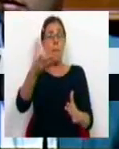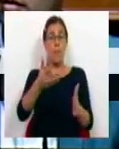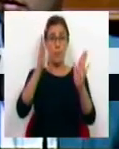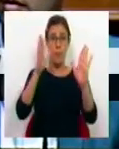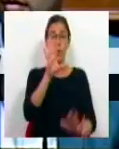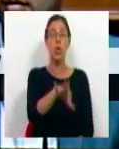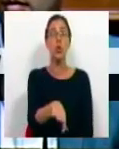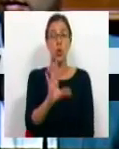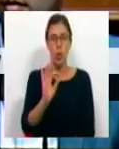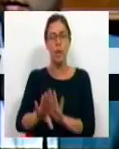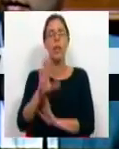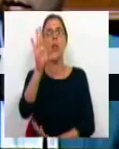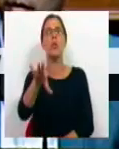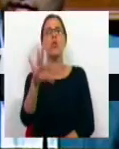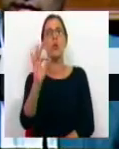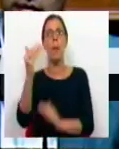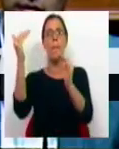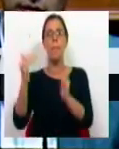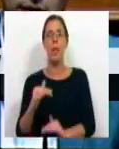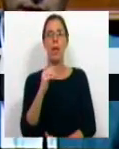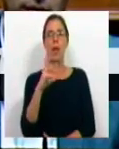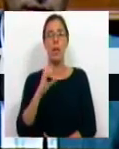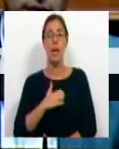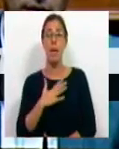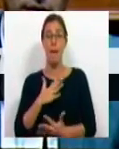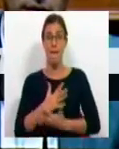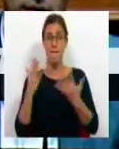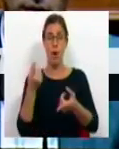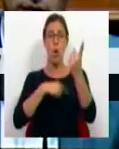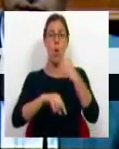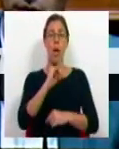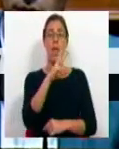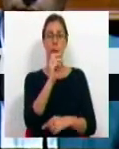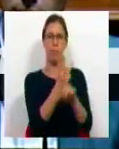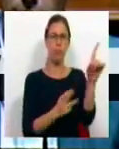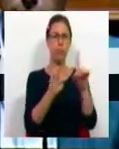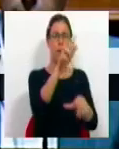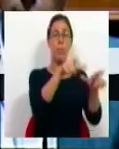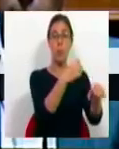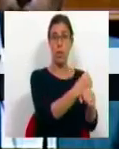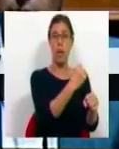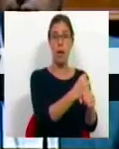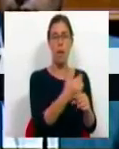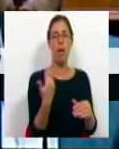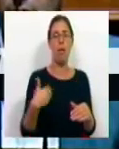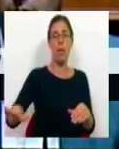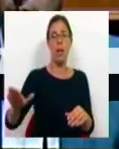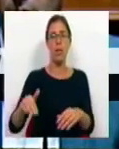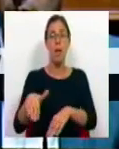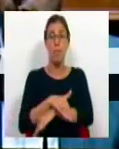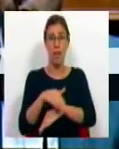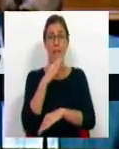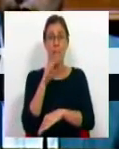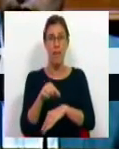preciso escolher, a direita escolheu diminuir o IRC das grandes empresas, aumentar o IRS dos trabalhadores e deixou que as moradas